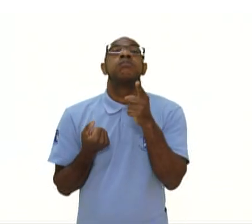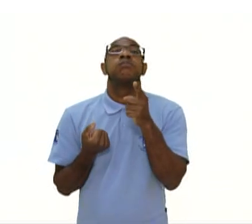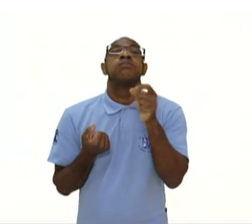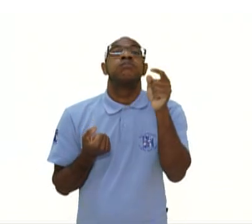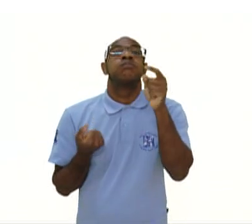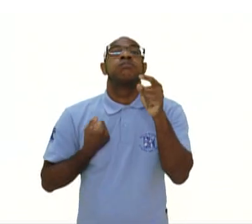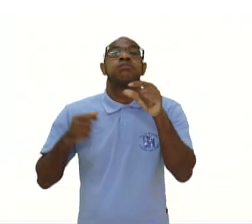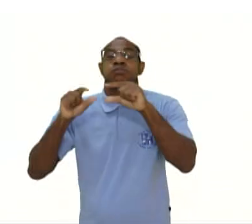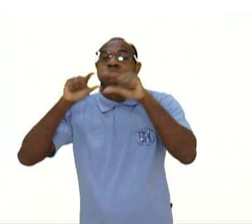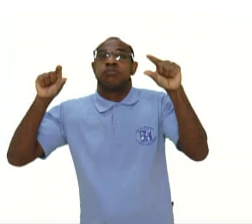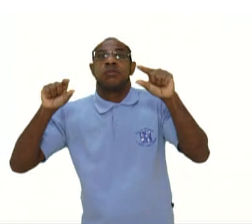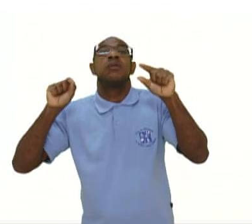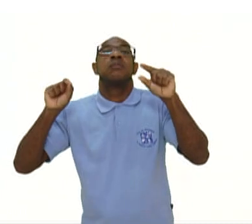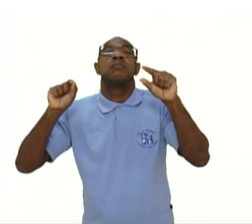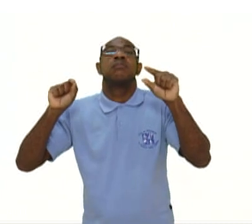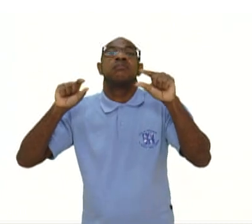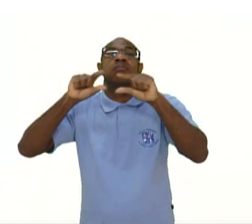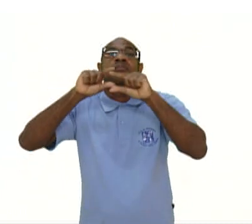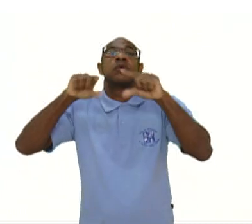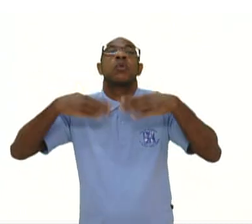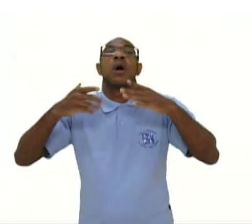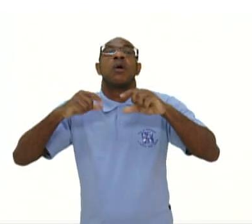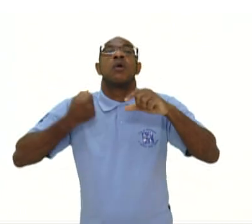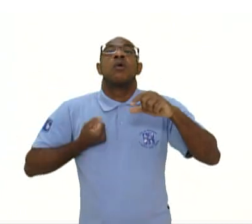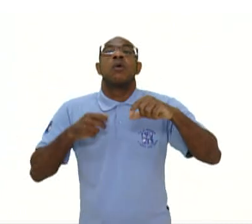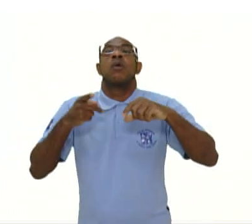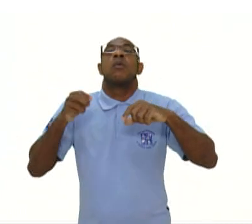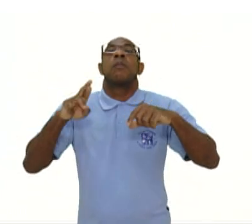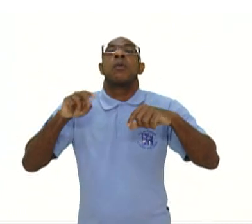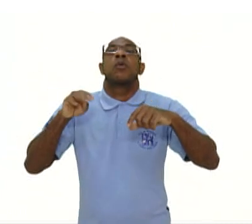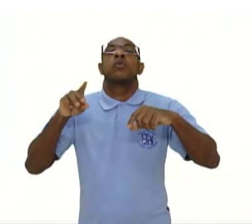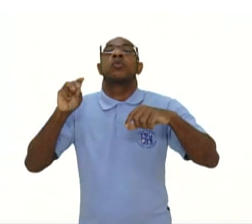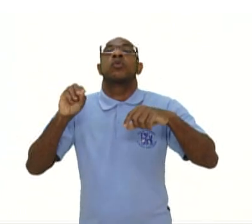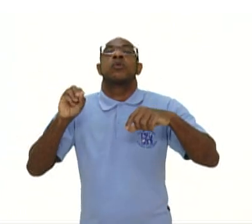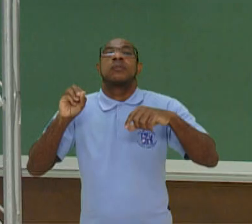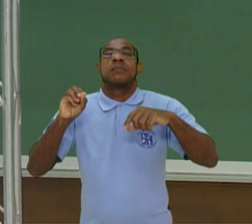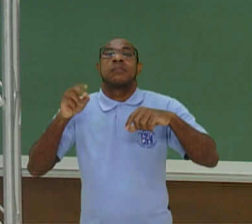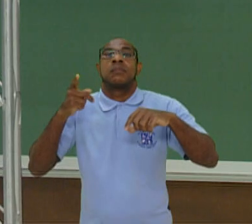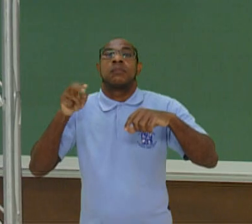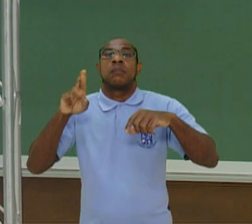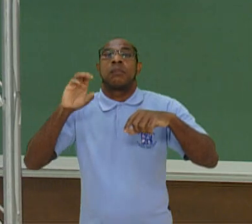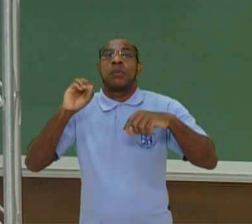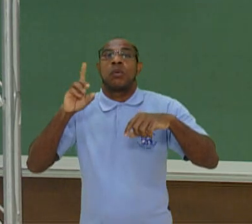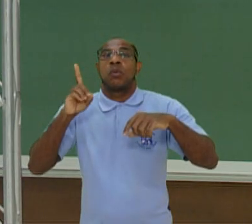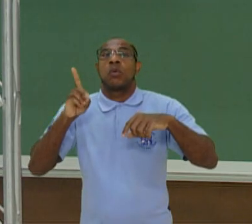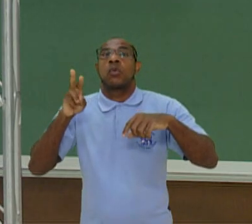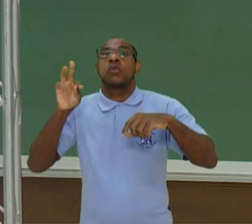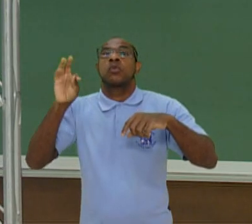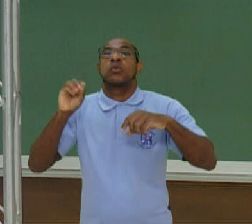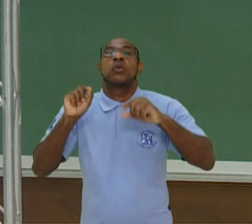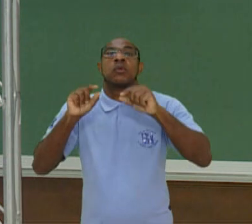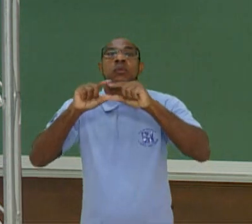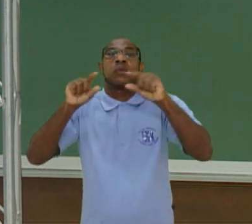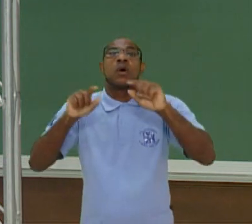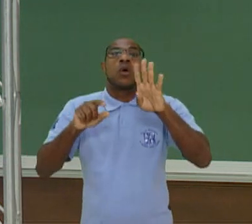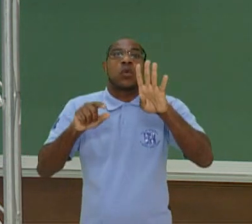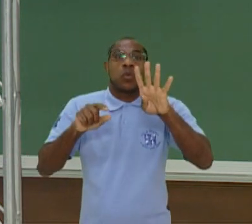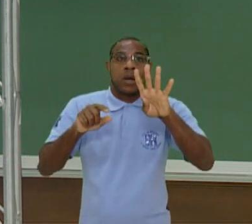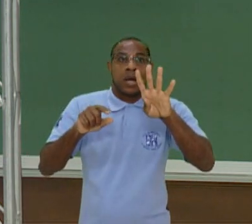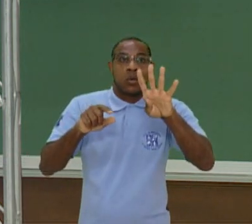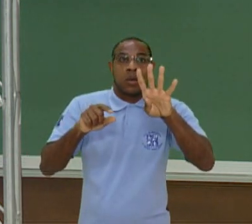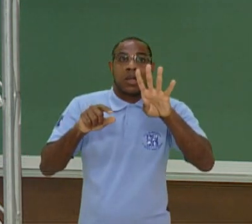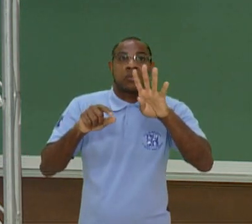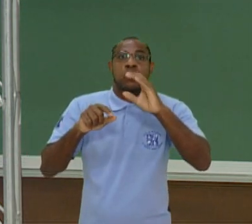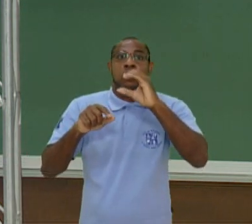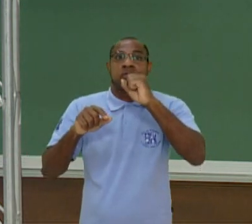de, aqui tem x e y, são dois números complexos usando x e y. 4 cosseno de 80 mais i seno